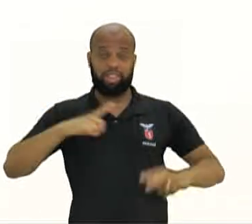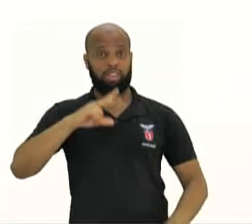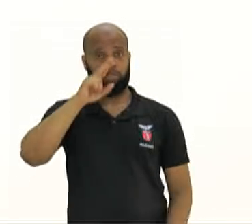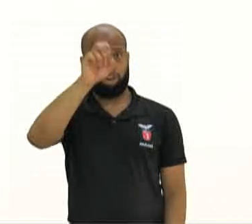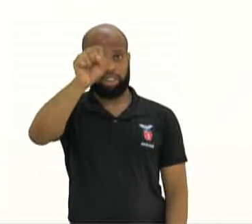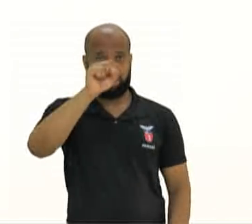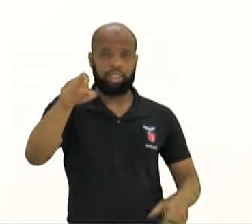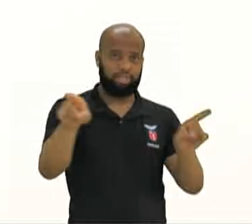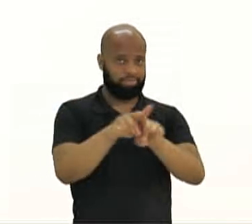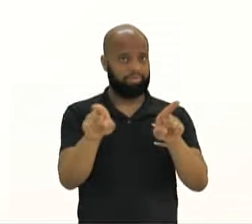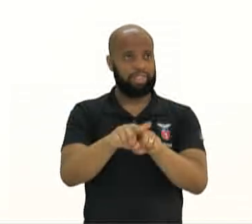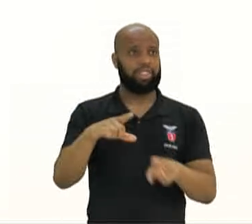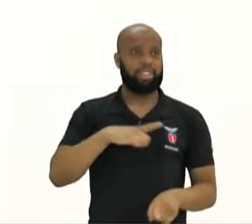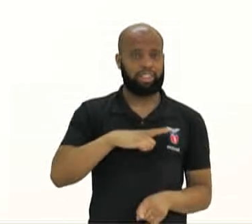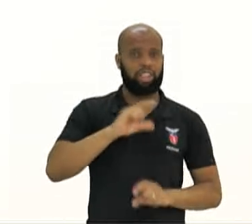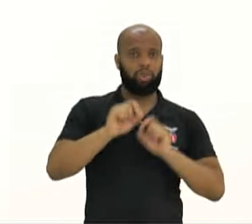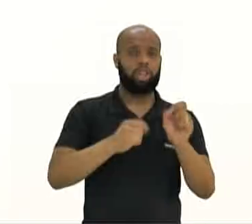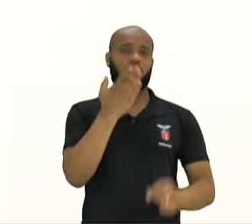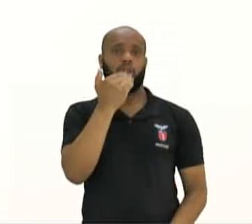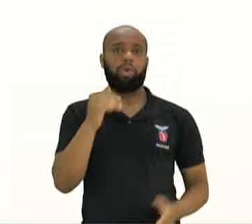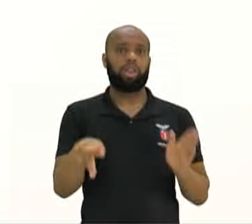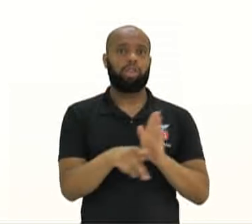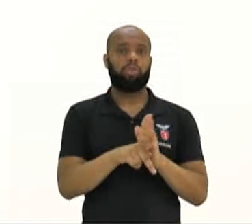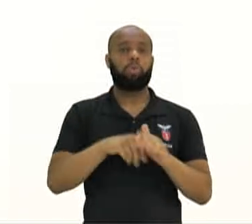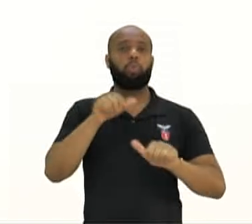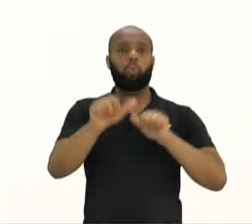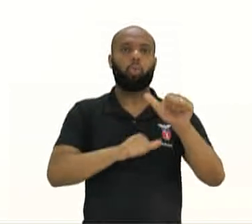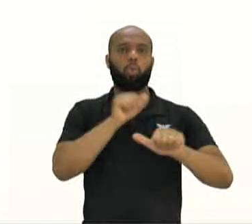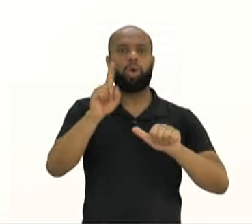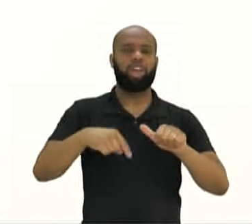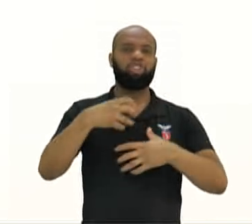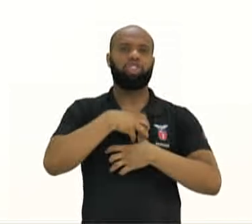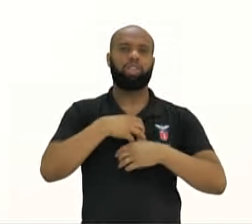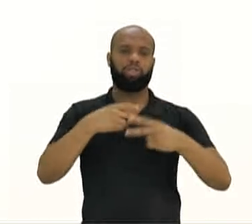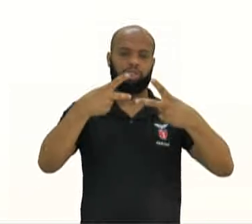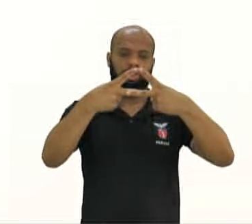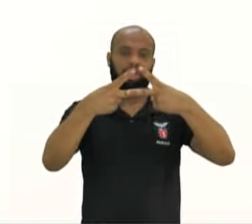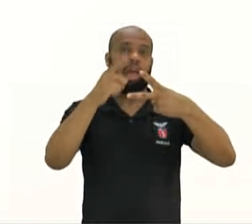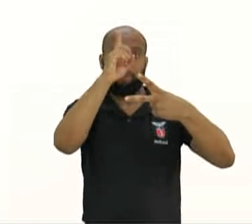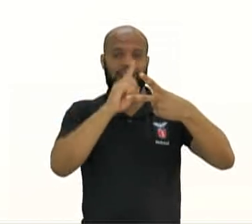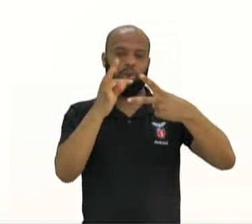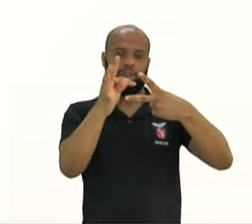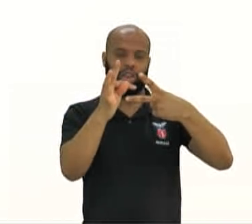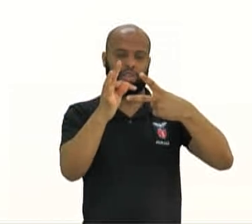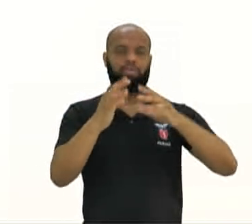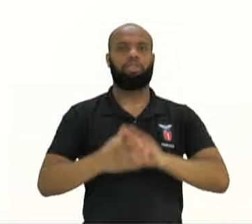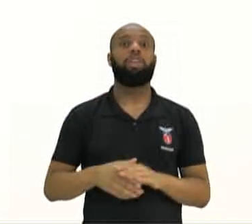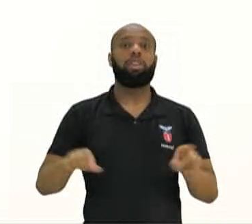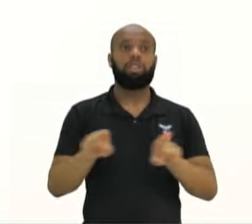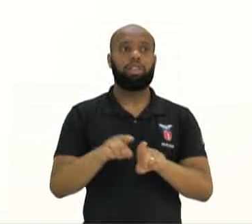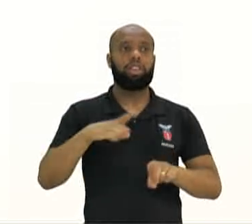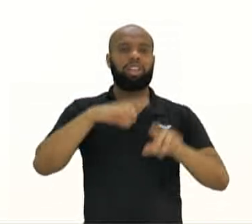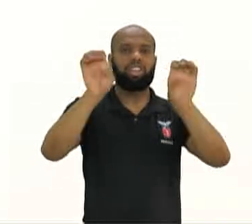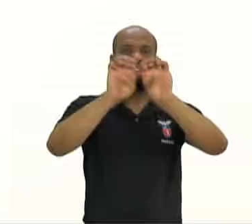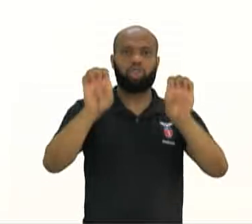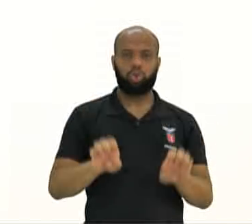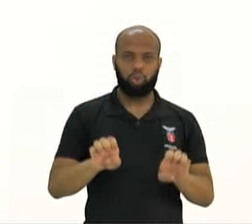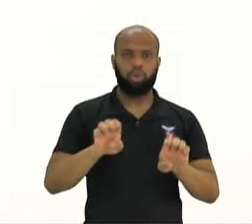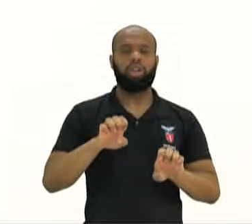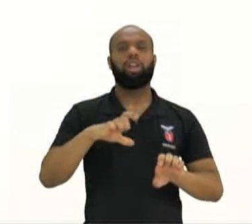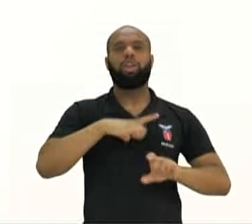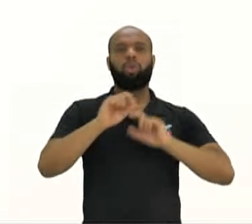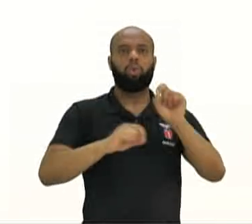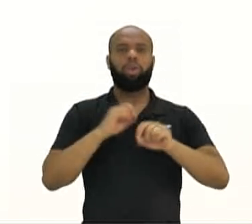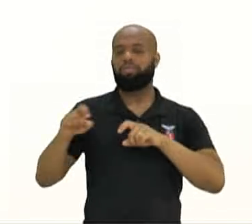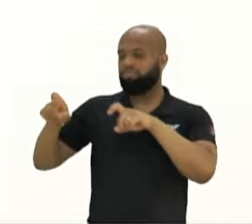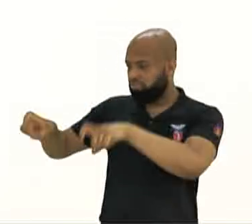atrás, e são os alimentos transgênicos aí, modificados geneticamente. E a estrutura operacional. As propriedades